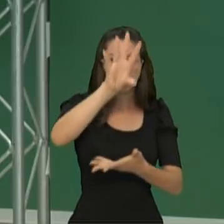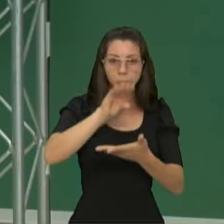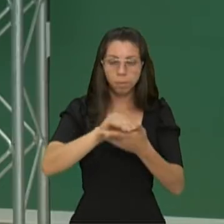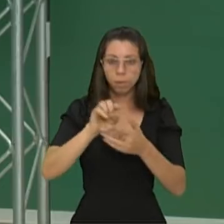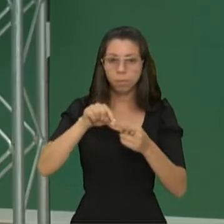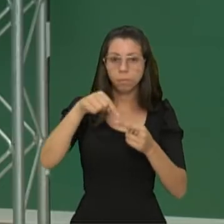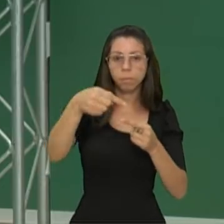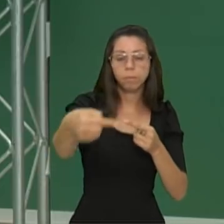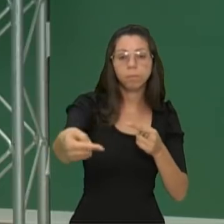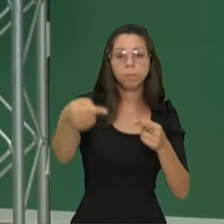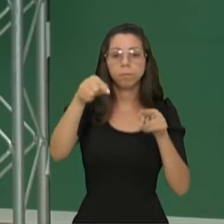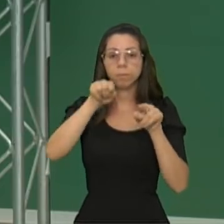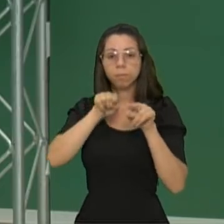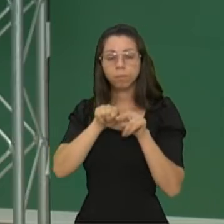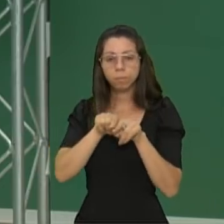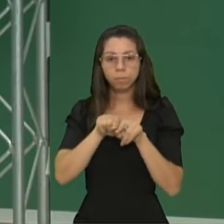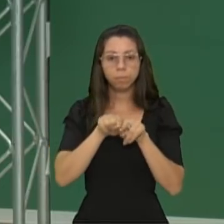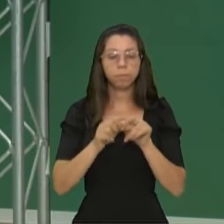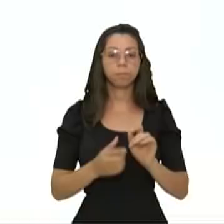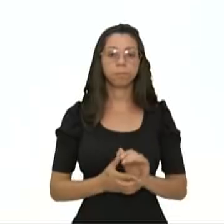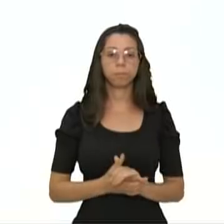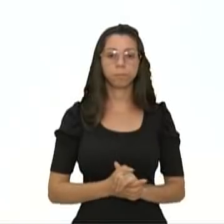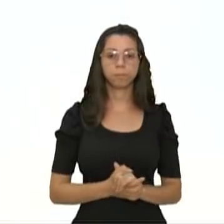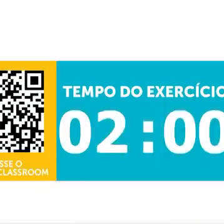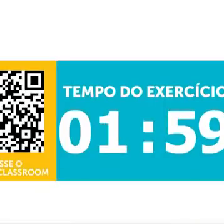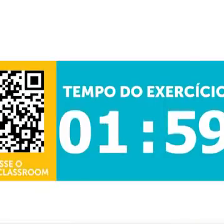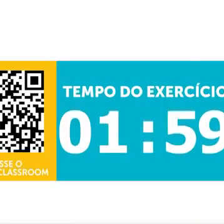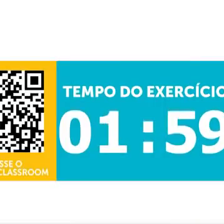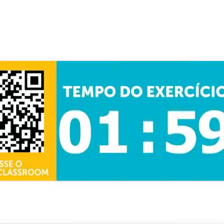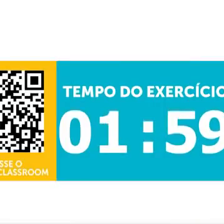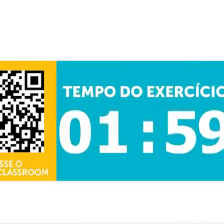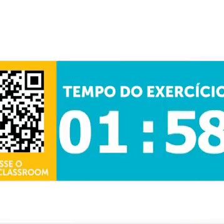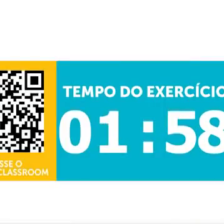voltamos com a solução aí.